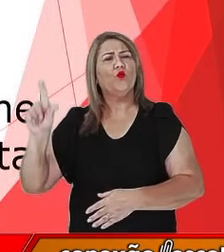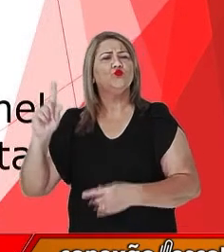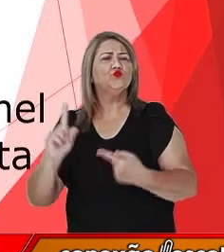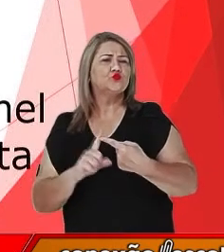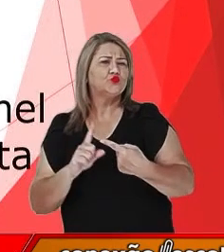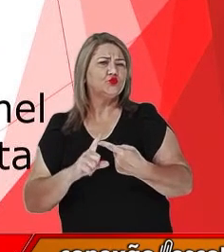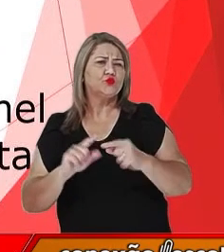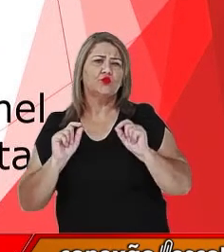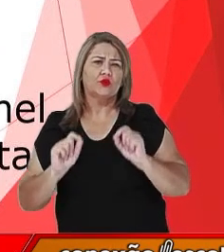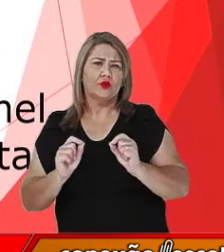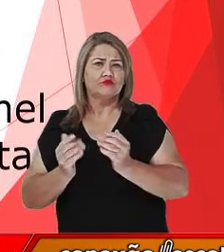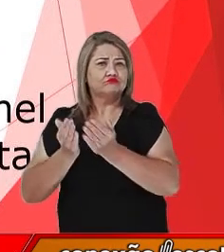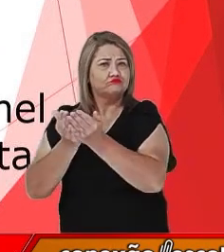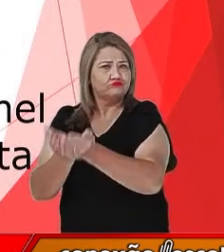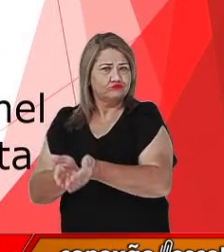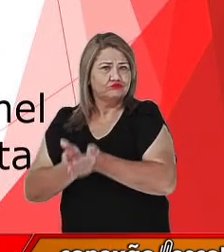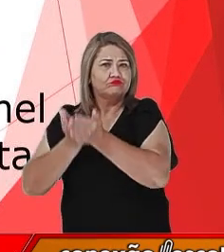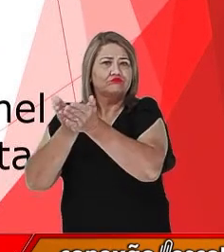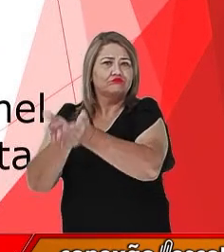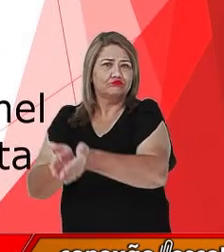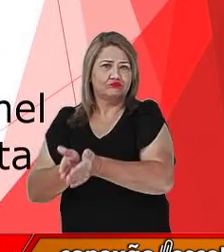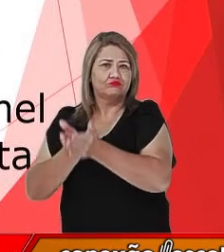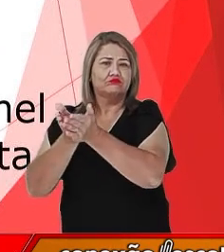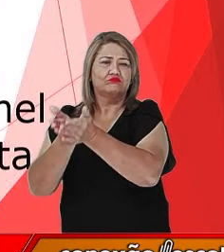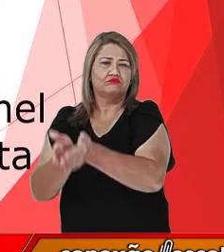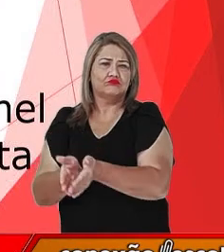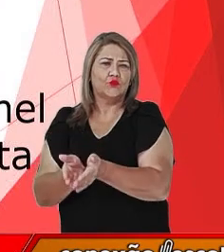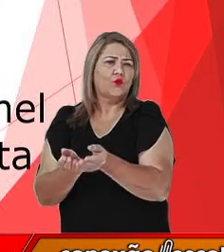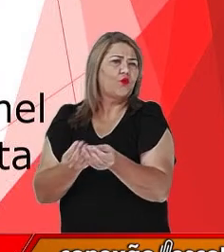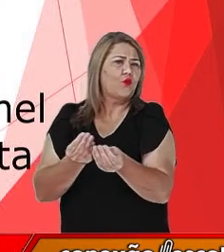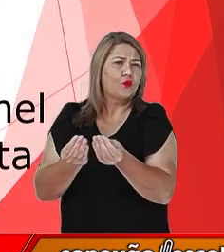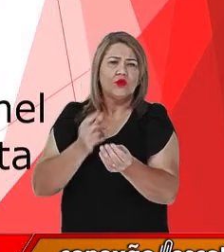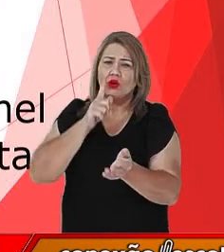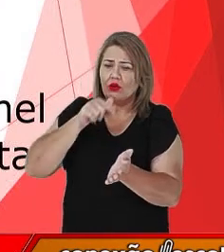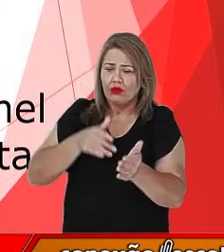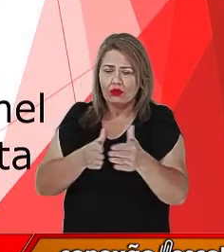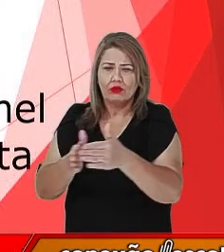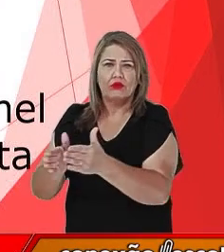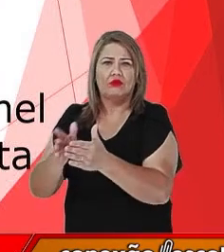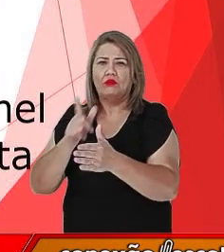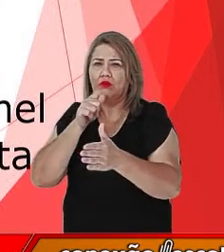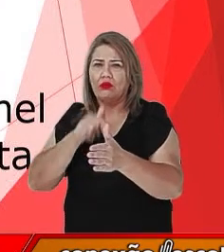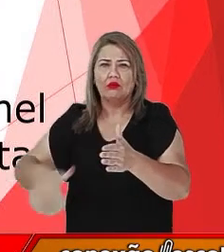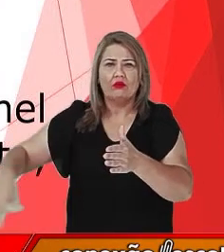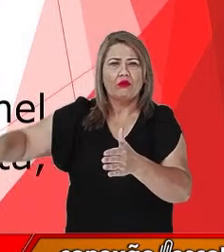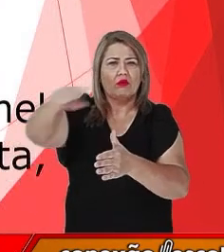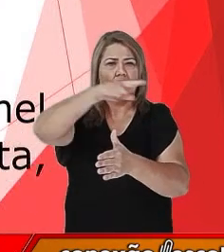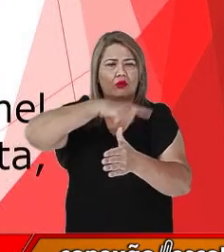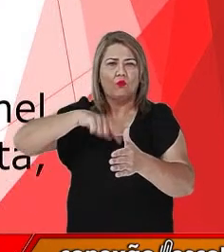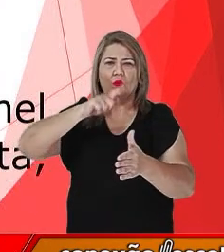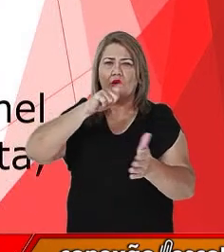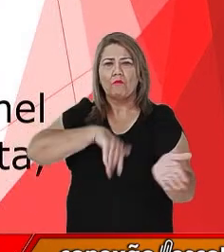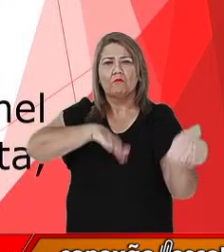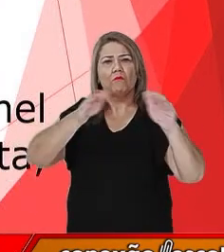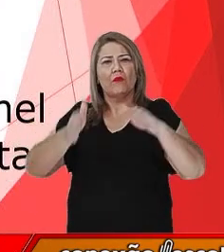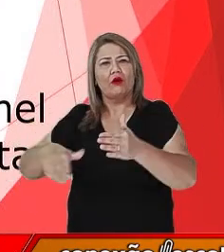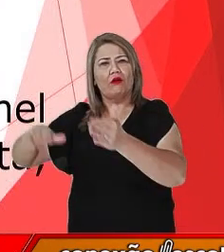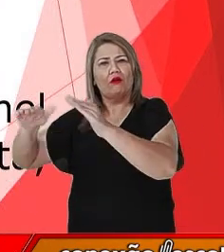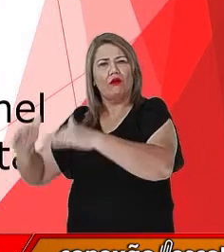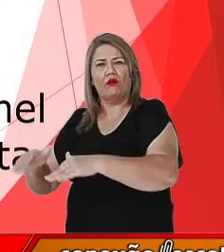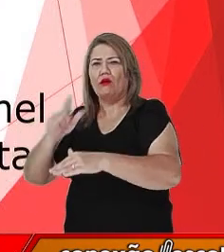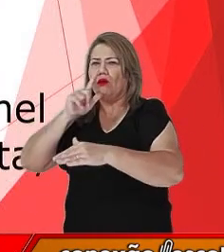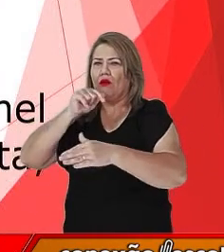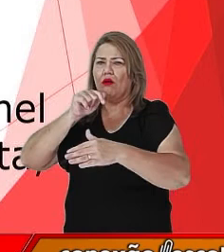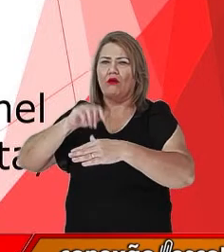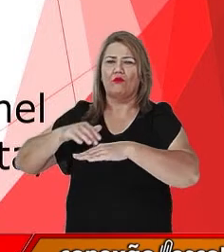que nós temos é o aquaviário, que é o transporte que ocorre por rios, lagos, mares e oceanos. Esse tipo